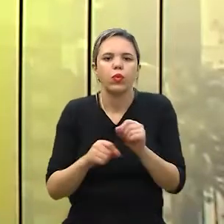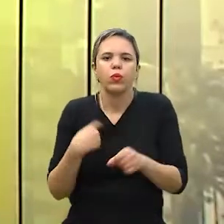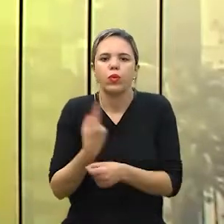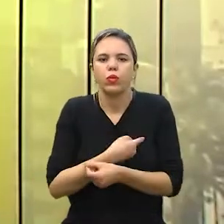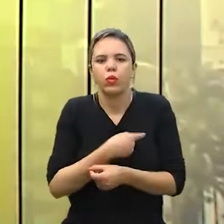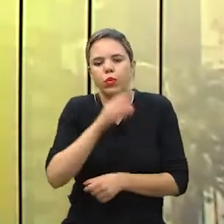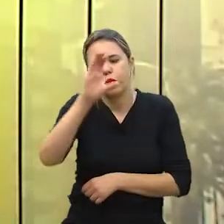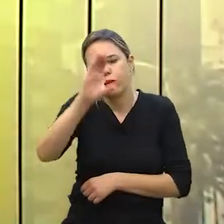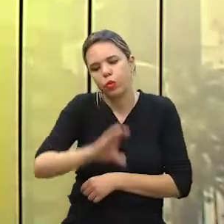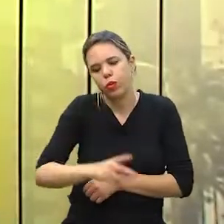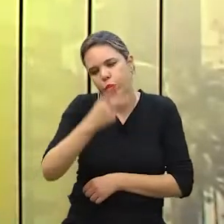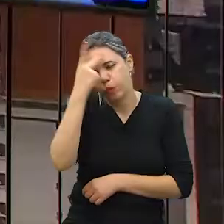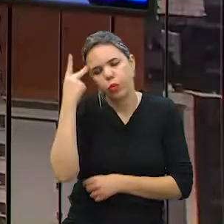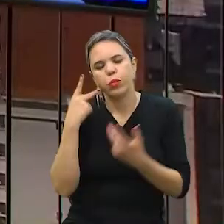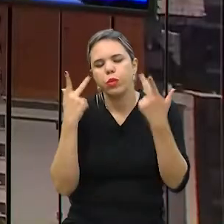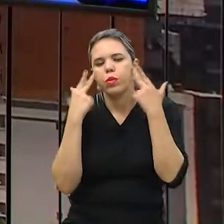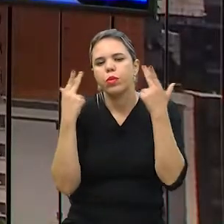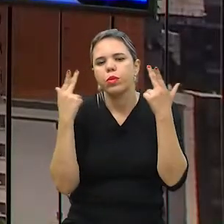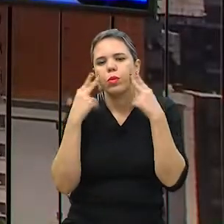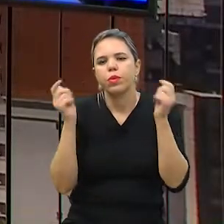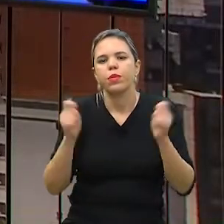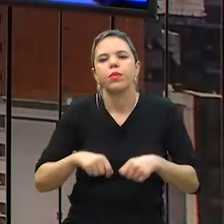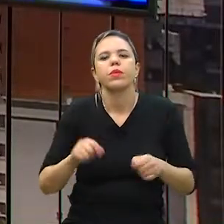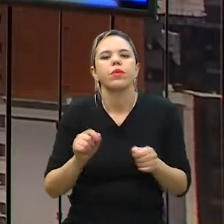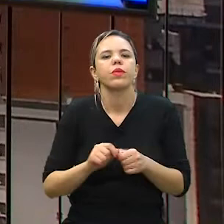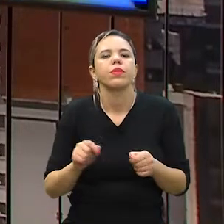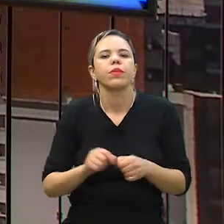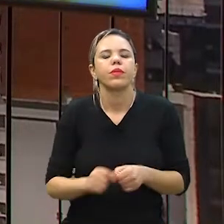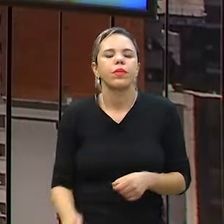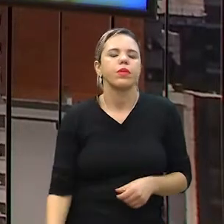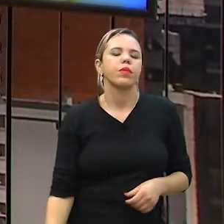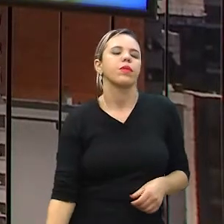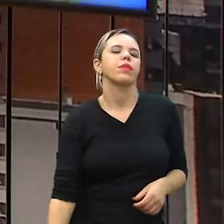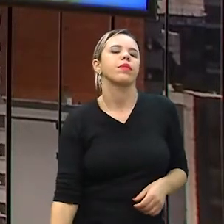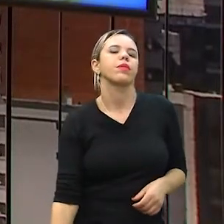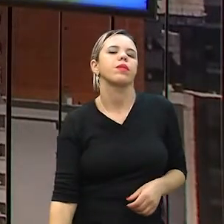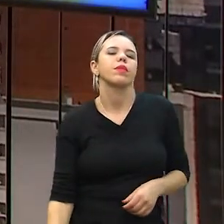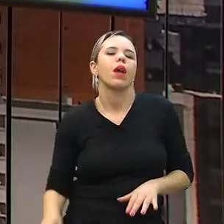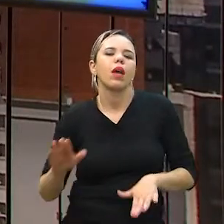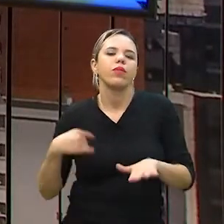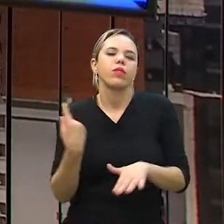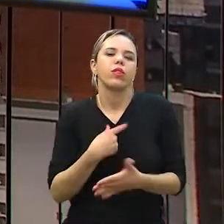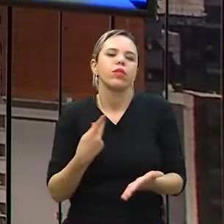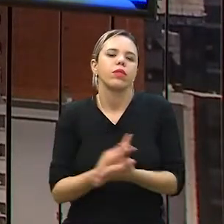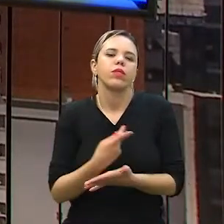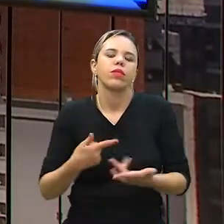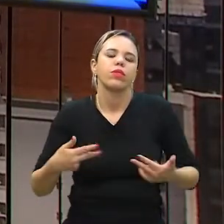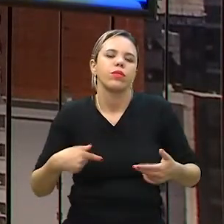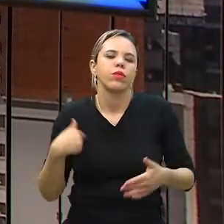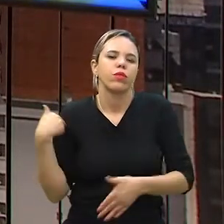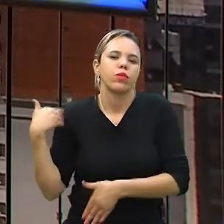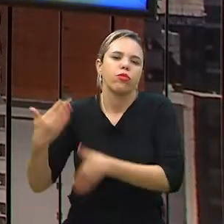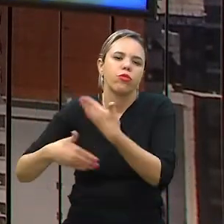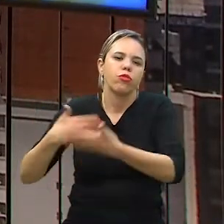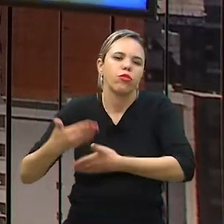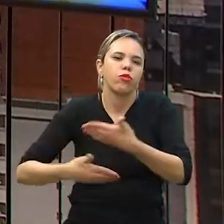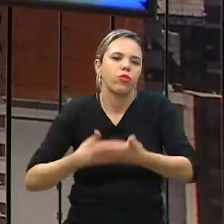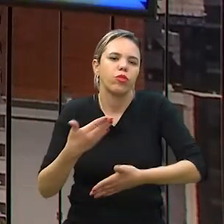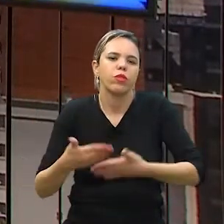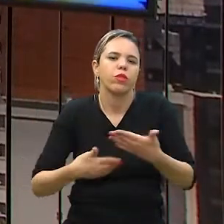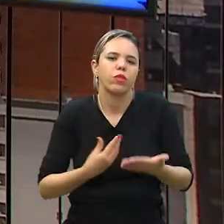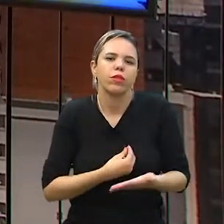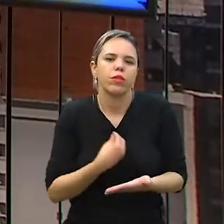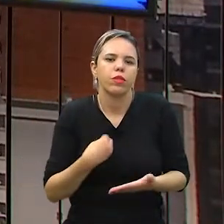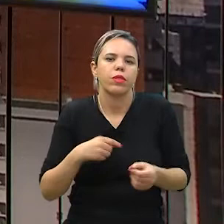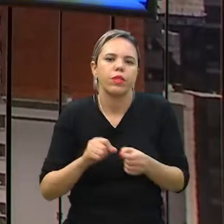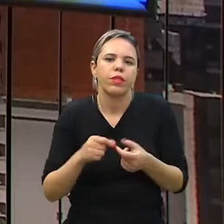nós, cidadãos comuns, podemos fazer? Aliás, devemos estar errando muito em várias coisas ao longo da nossa rotina. A gente